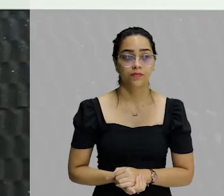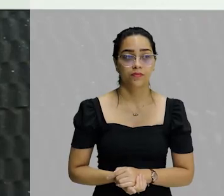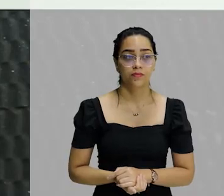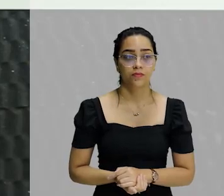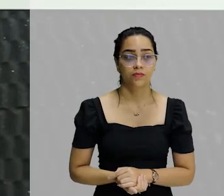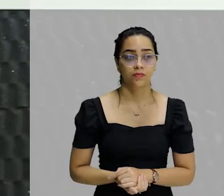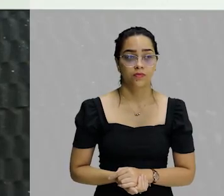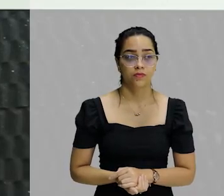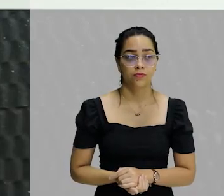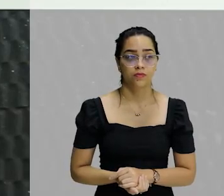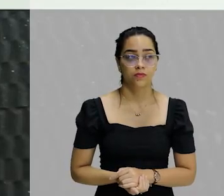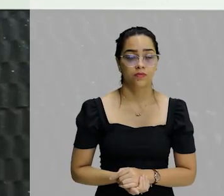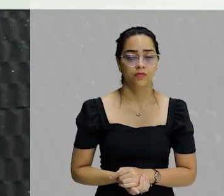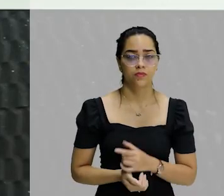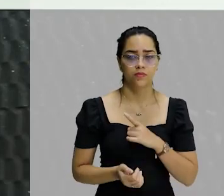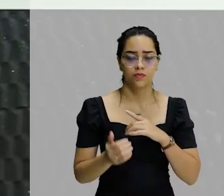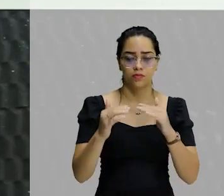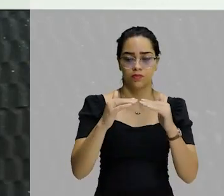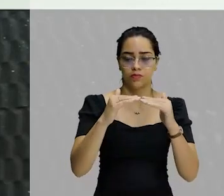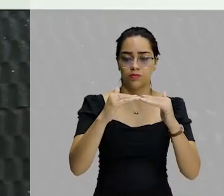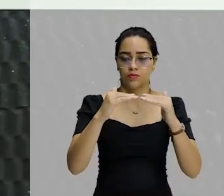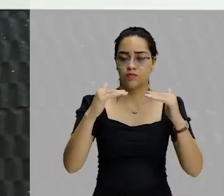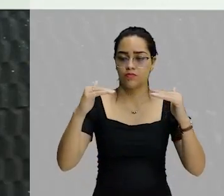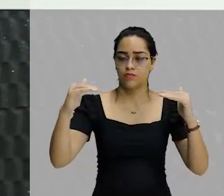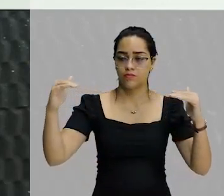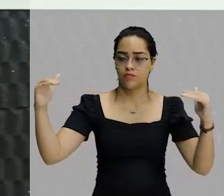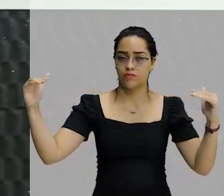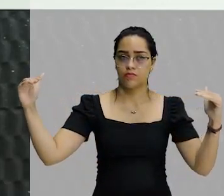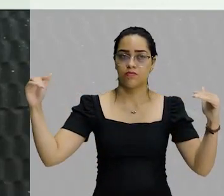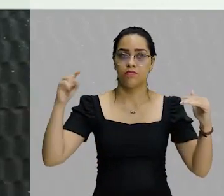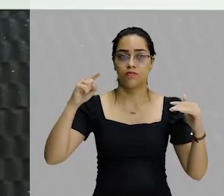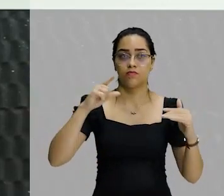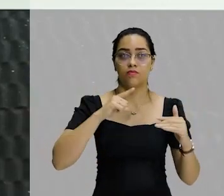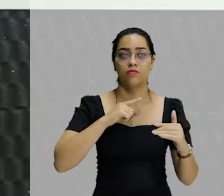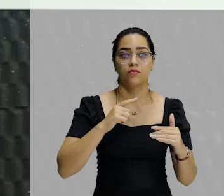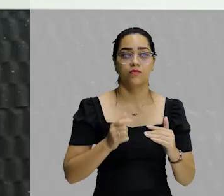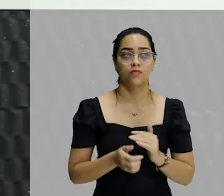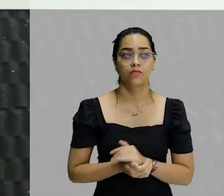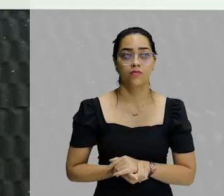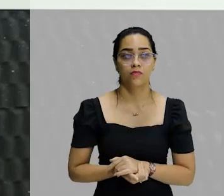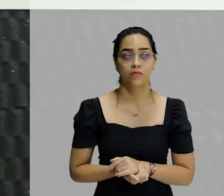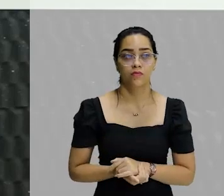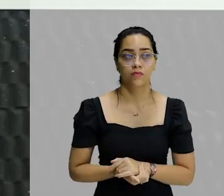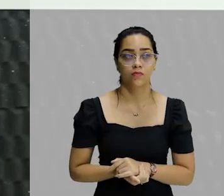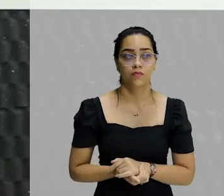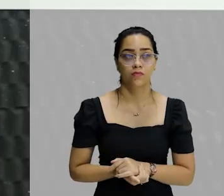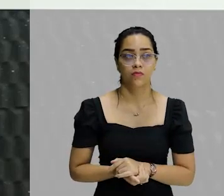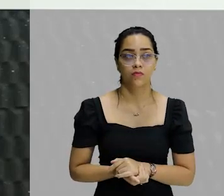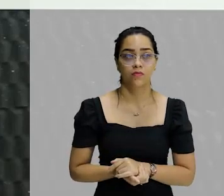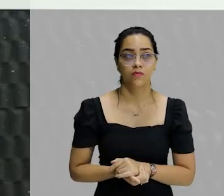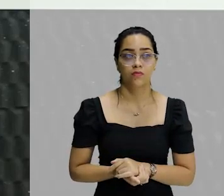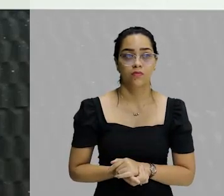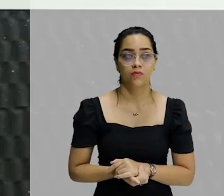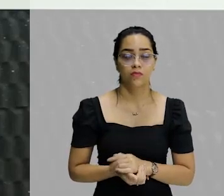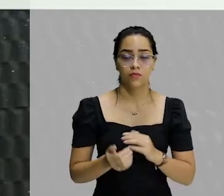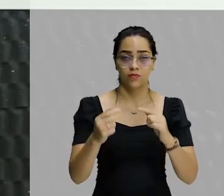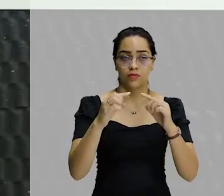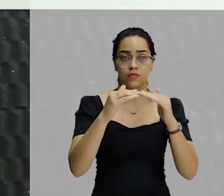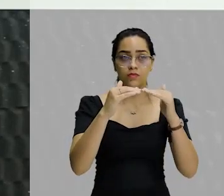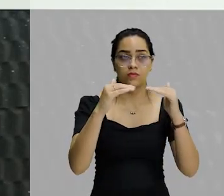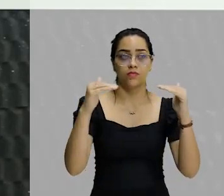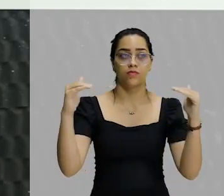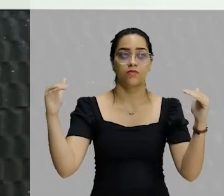plano secciona, um plano passa sobre a esfera. Então, você tem um plano aqui, ó, que corta a esfera.